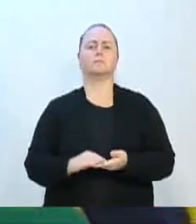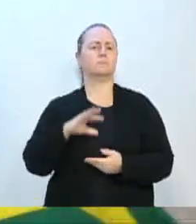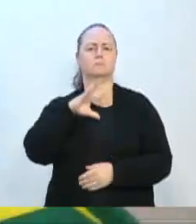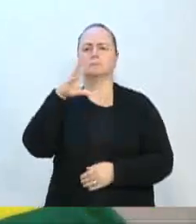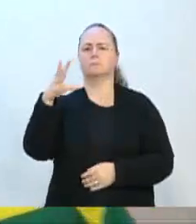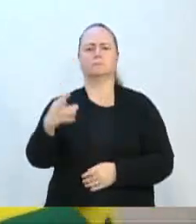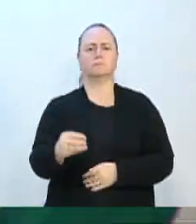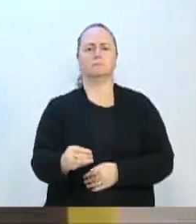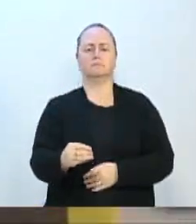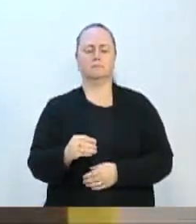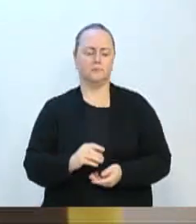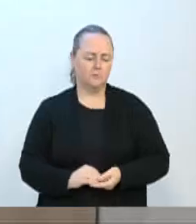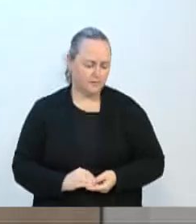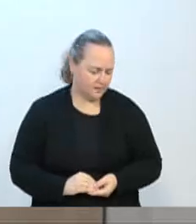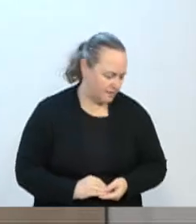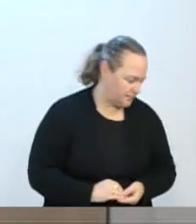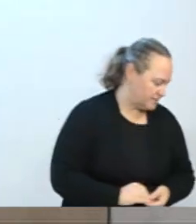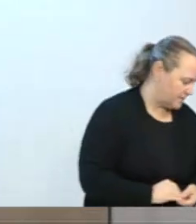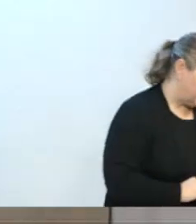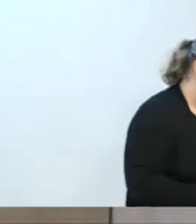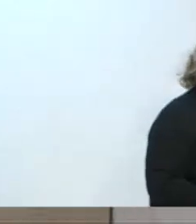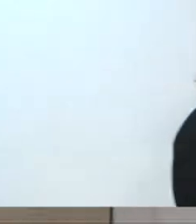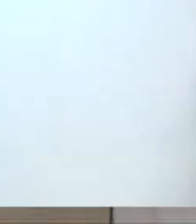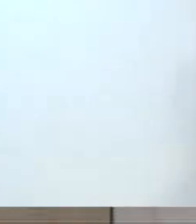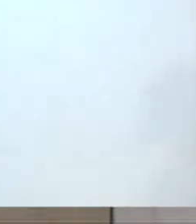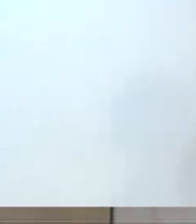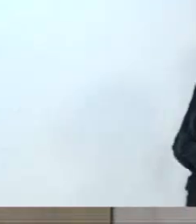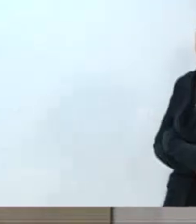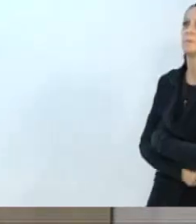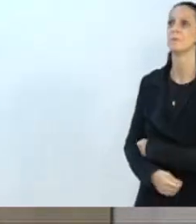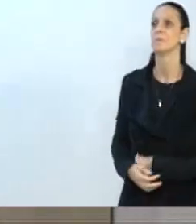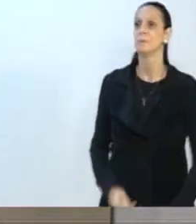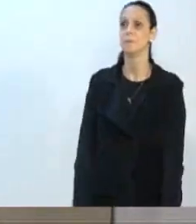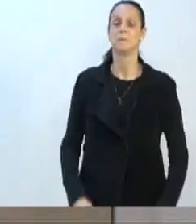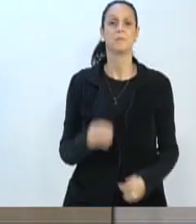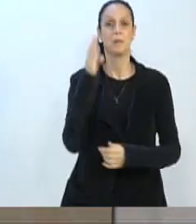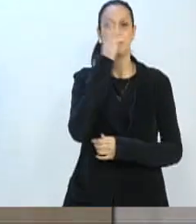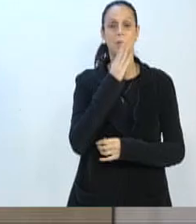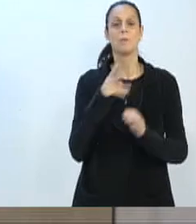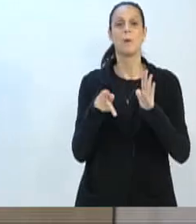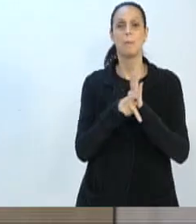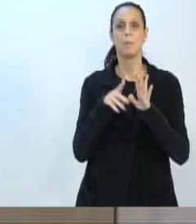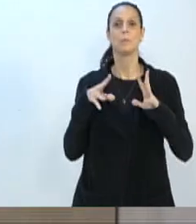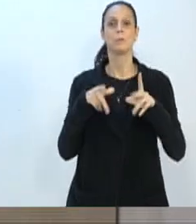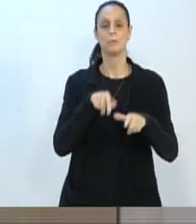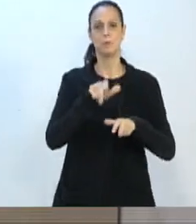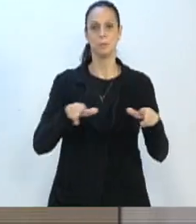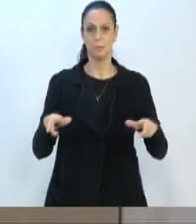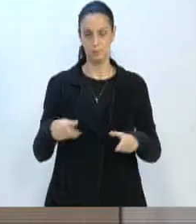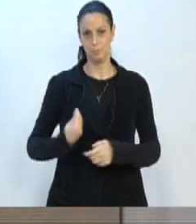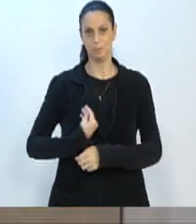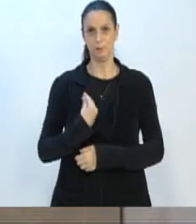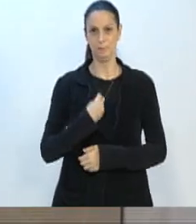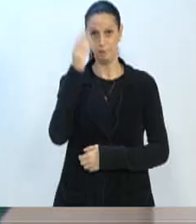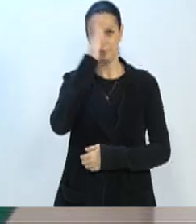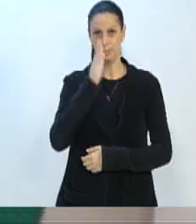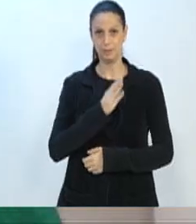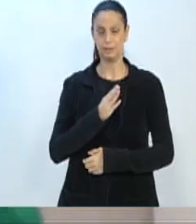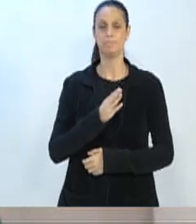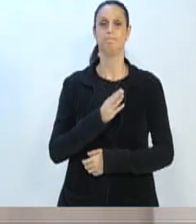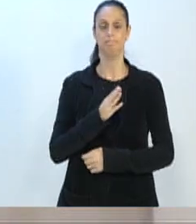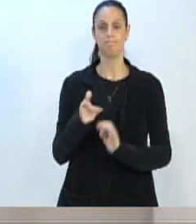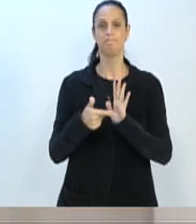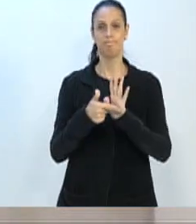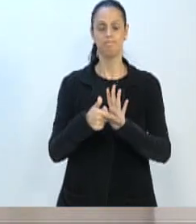de todos nós essa bandeira aqui a bandeira do Brasil é de todos nós brasileiros com muito